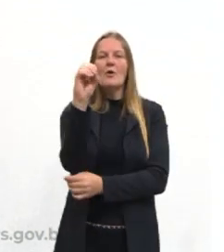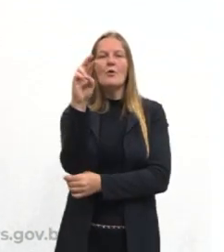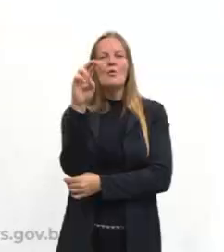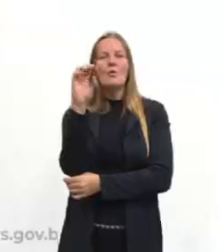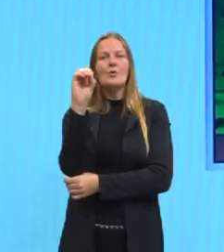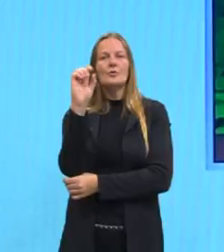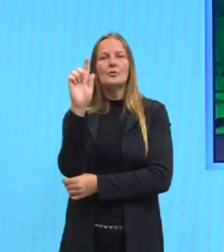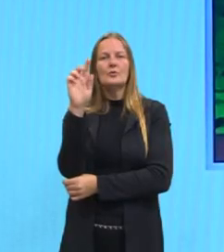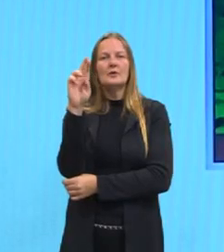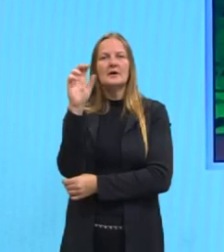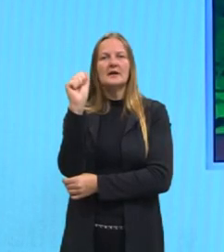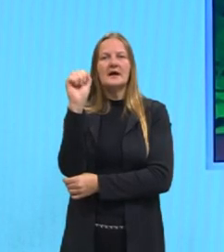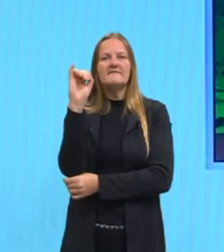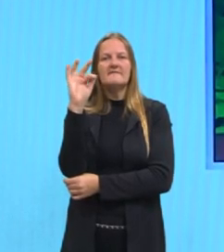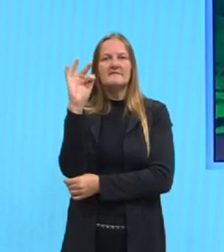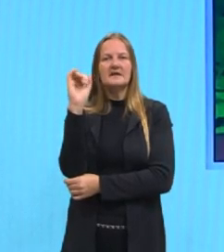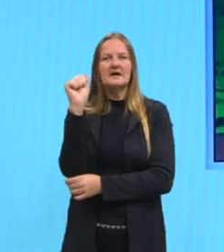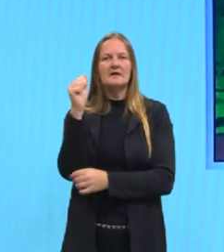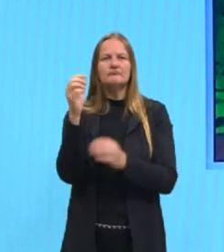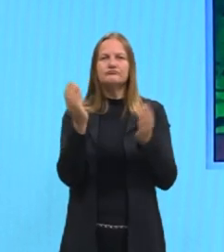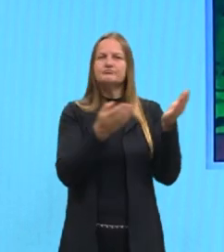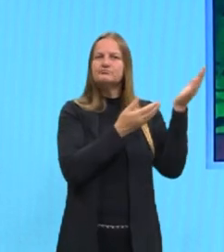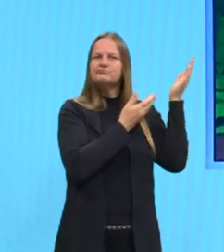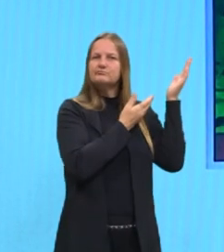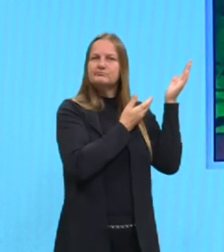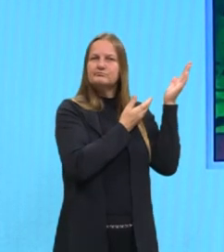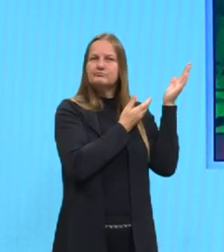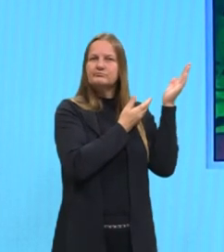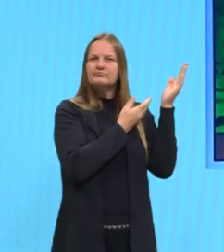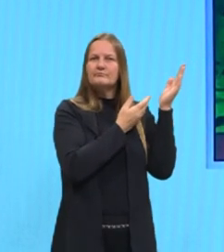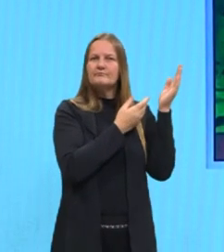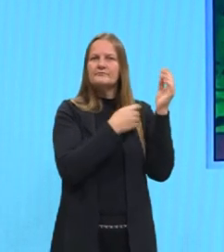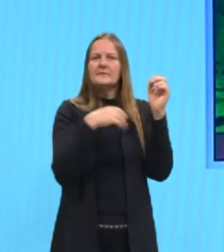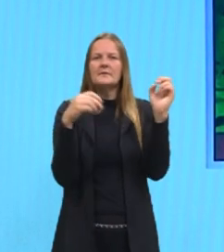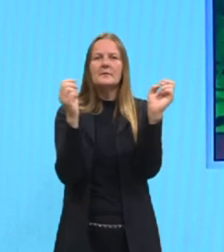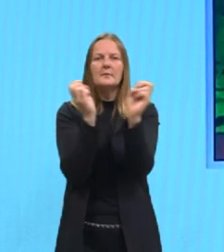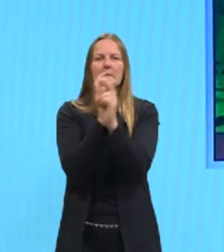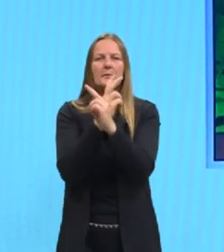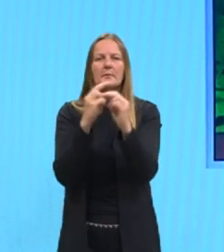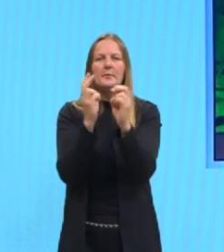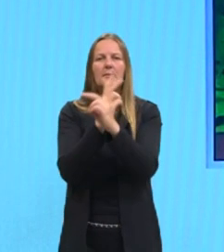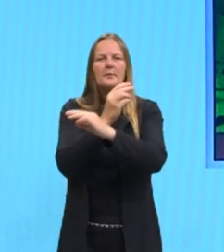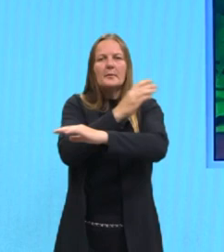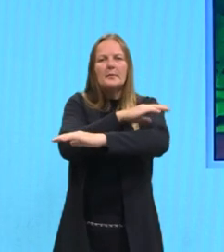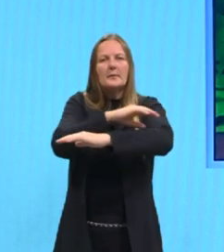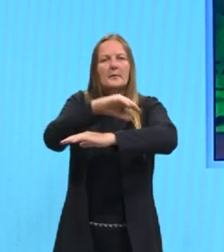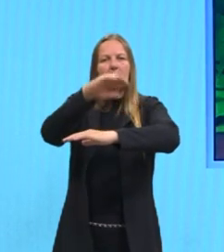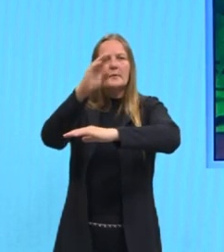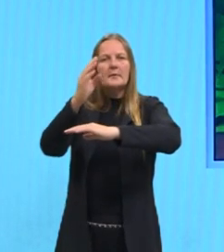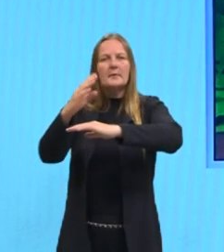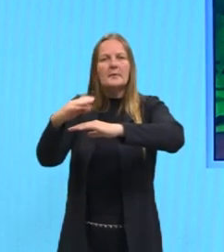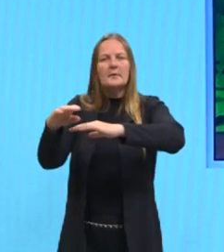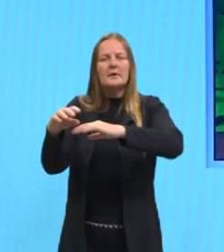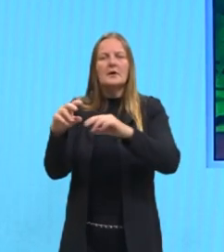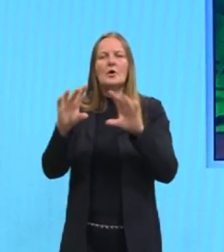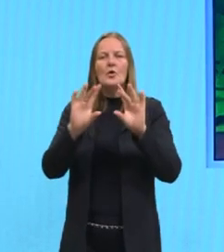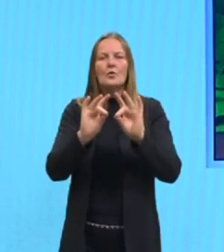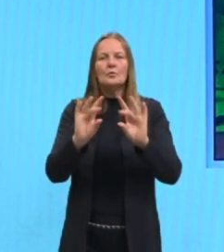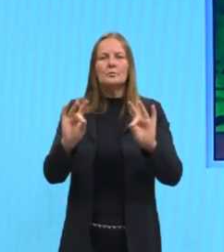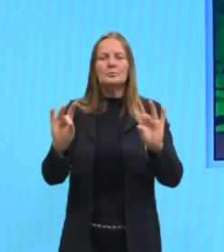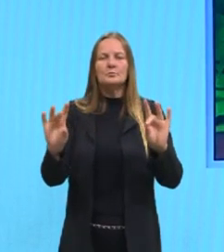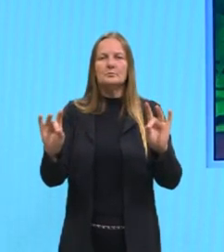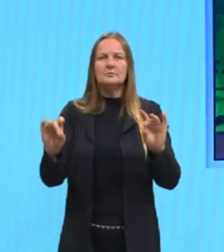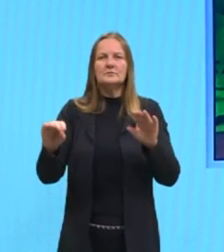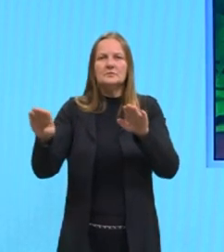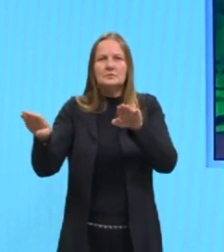Olha que eu trouxe essa imagem né Então vem esse vento alísio os carregando essa essa essa umidade né